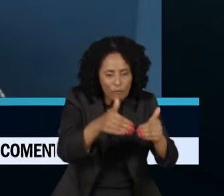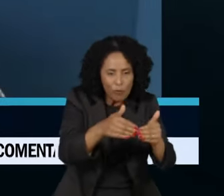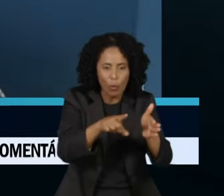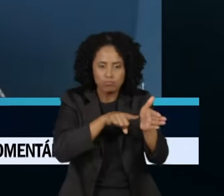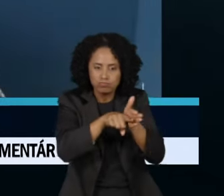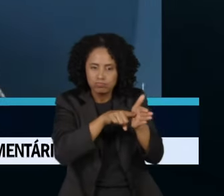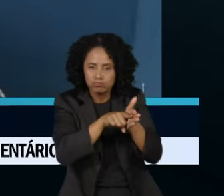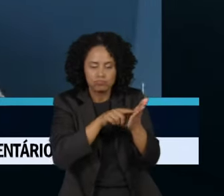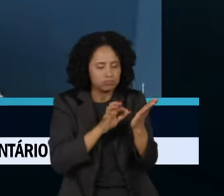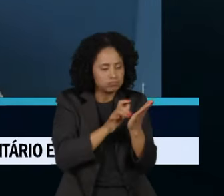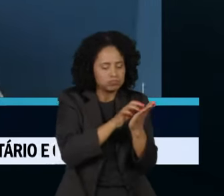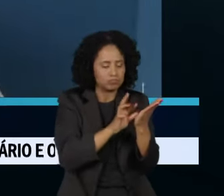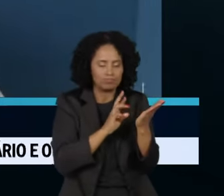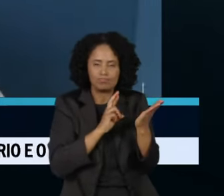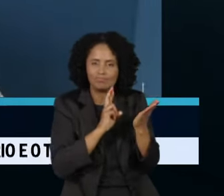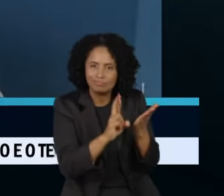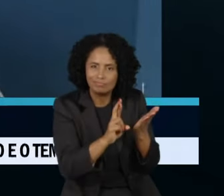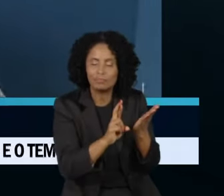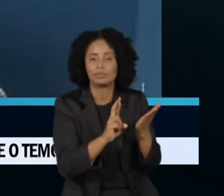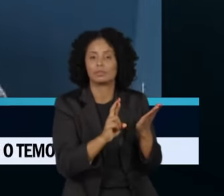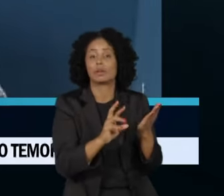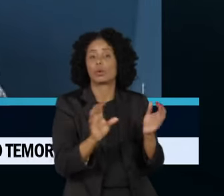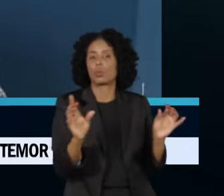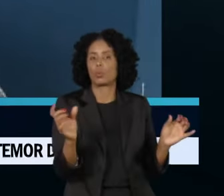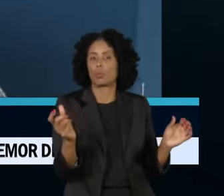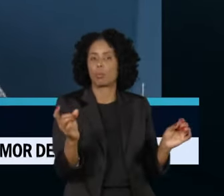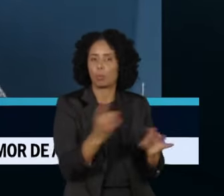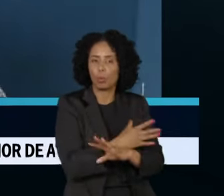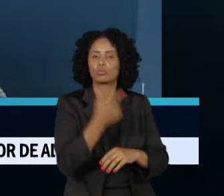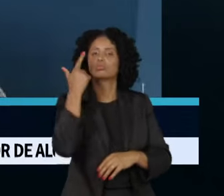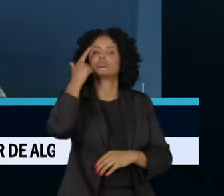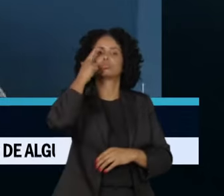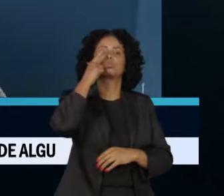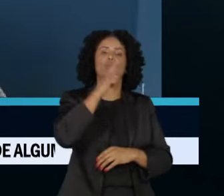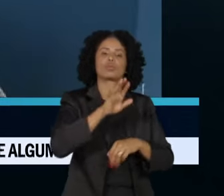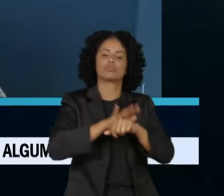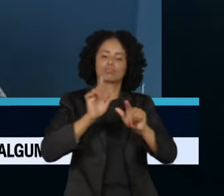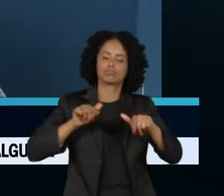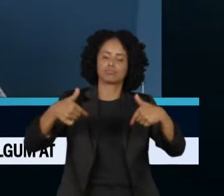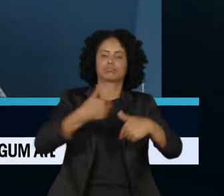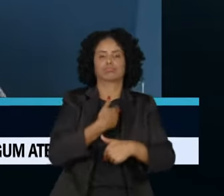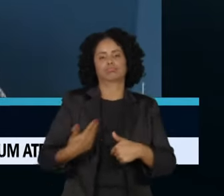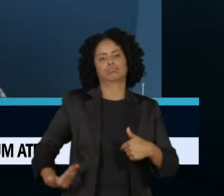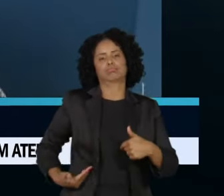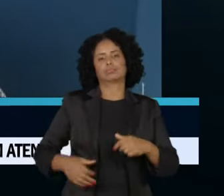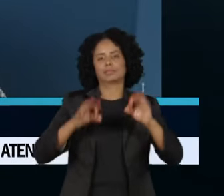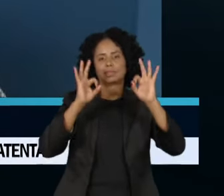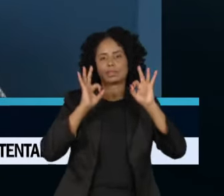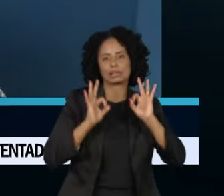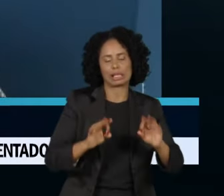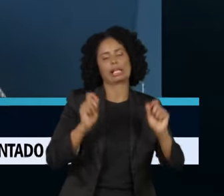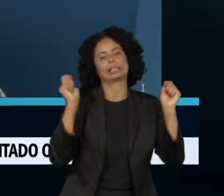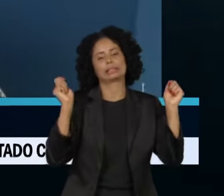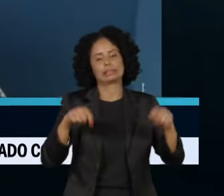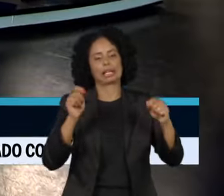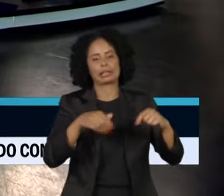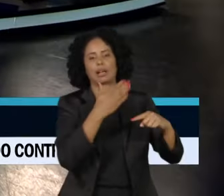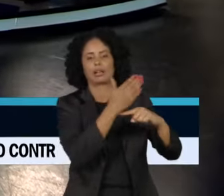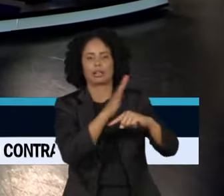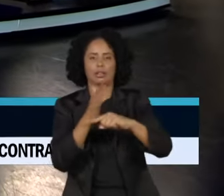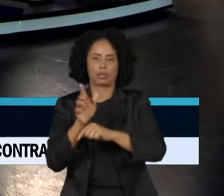constituída, uma política pública que poderia ser formulada de maneira mais adequada se houvesse dados